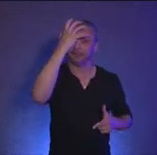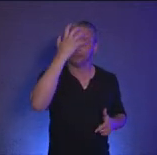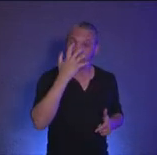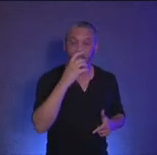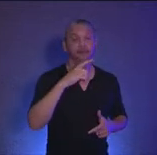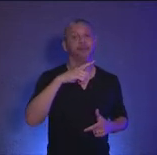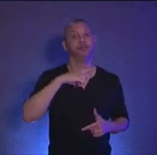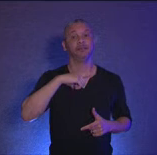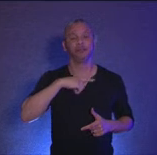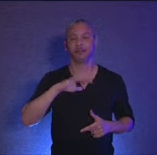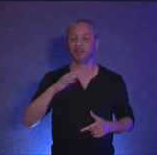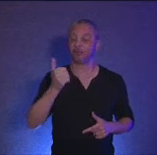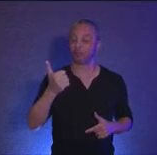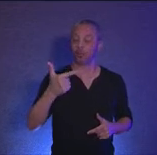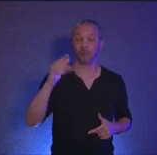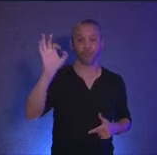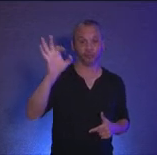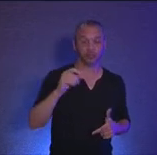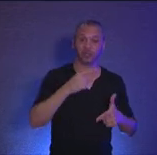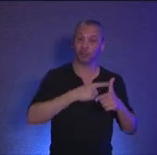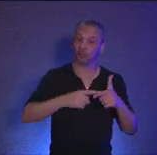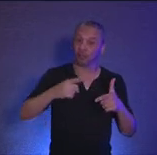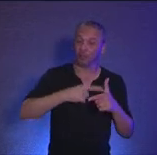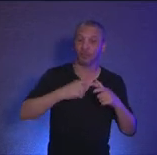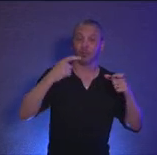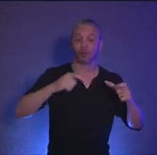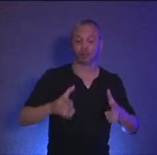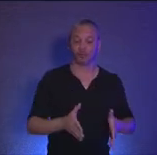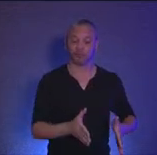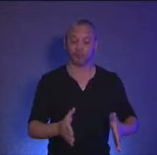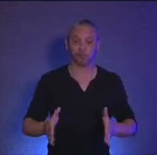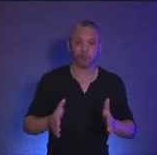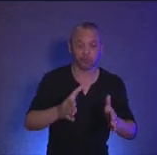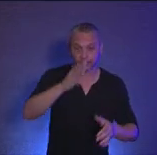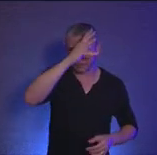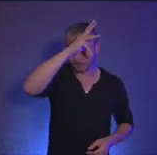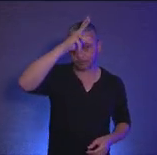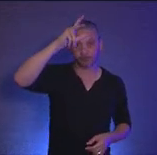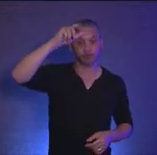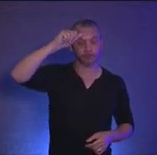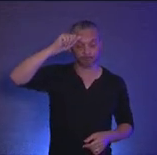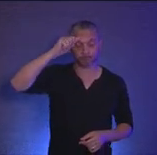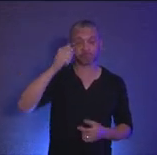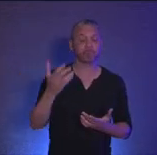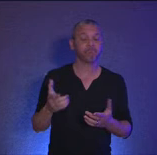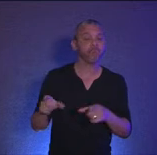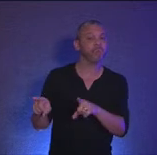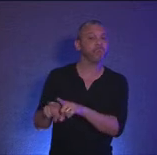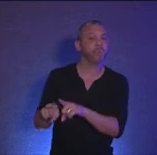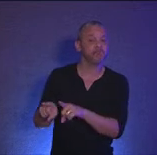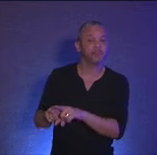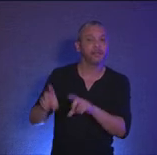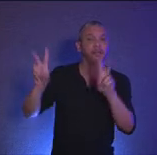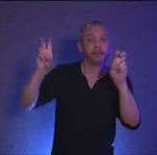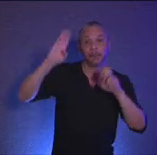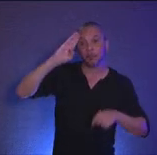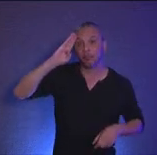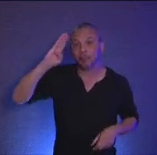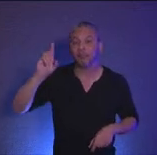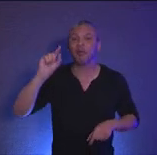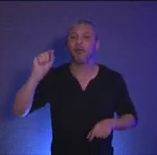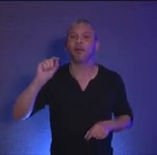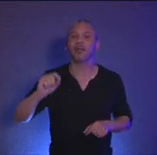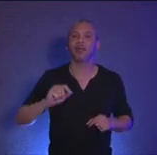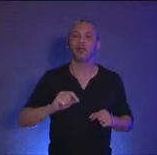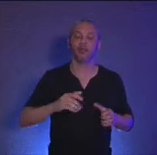com efeitos em cerca de 12% das microbacias amazônicas. E destaque maior é para as